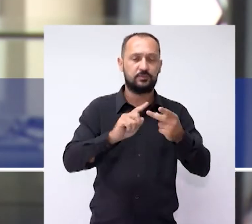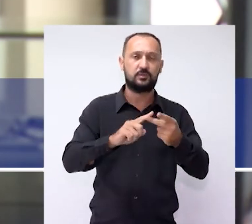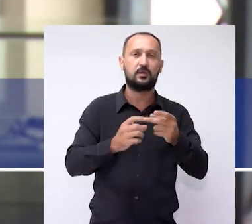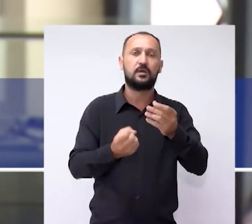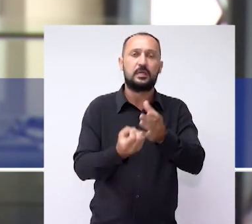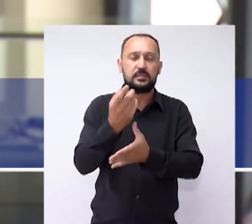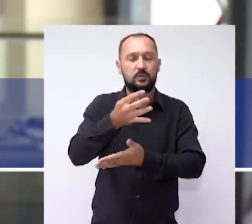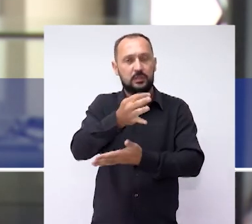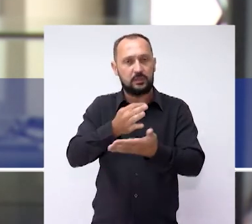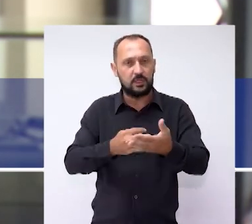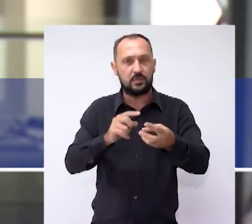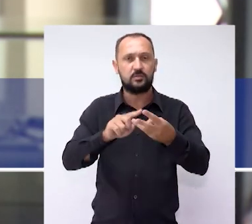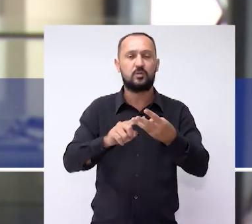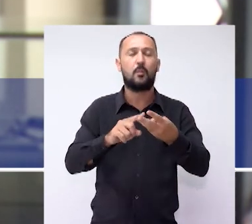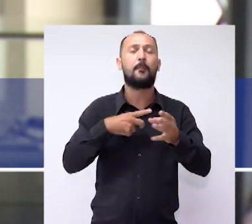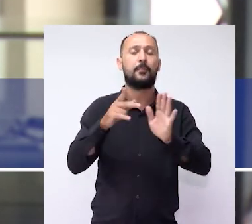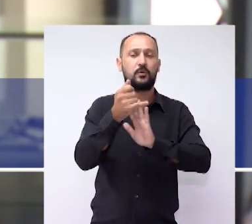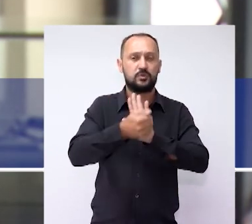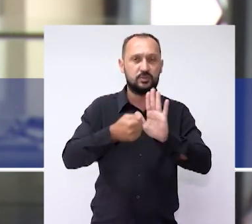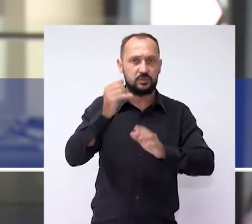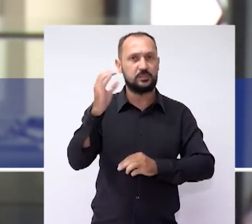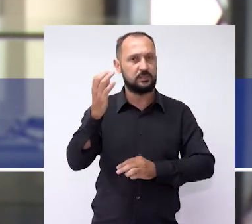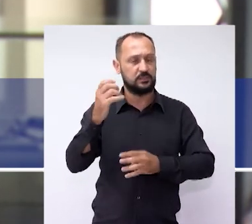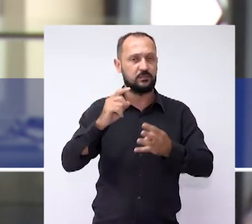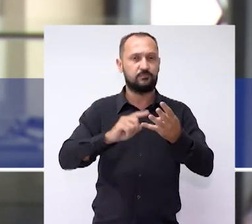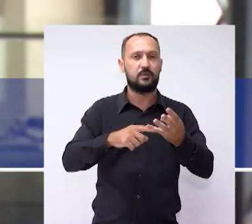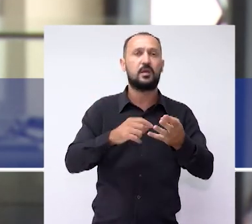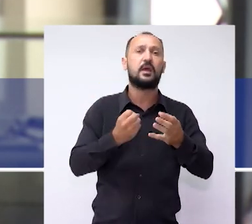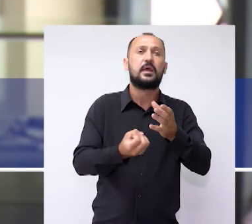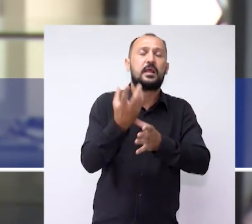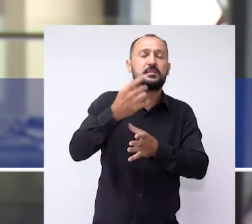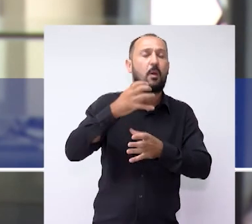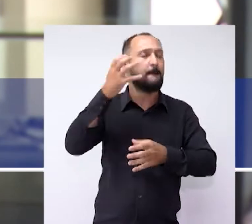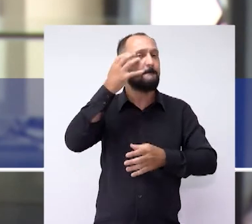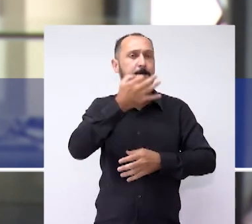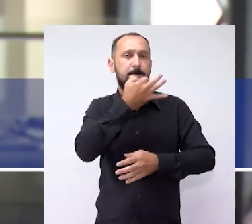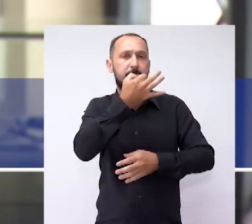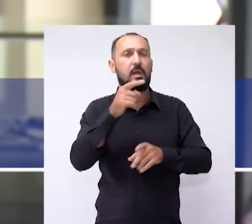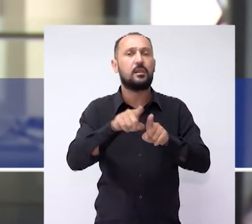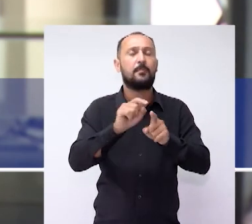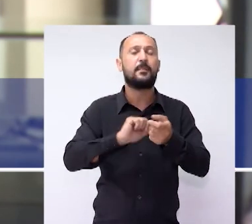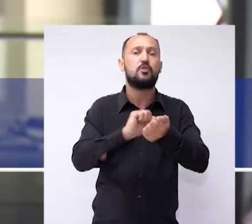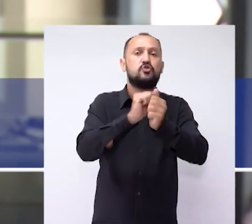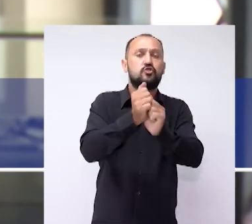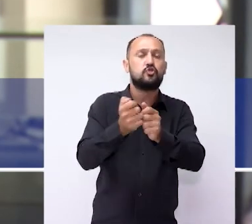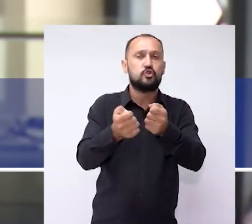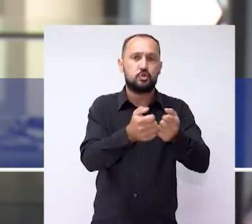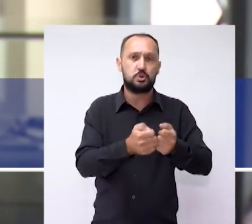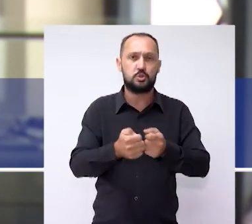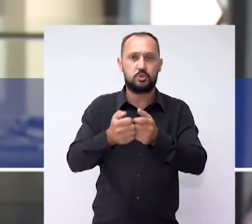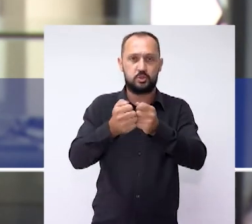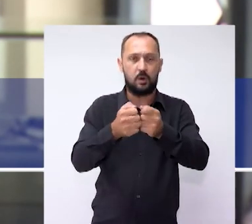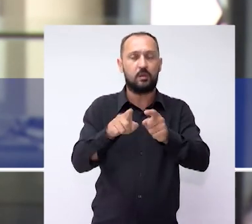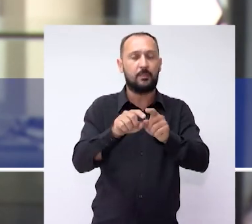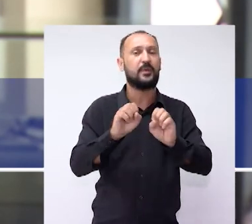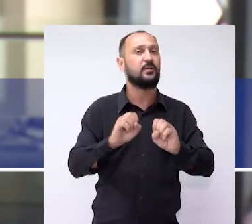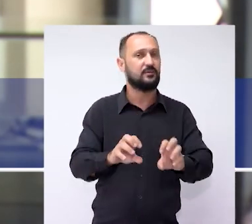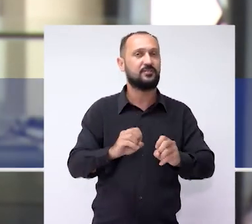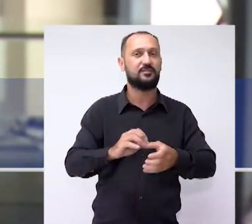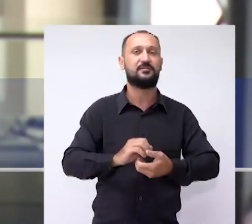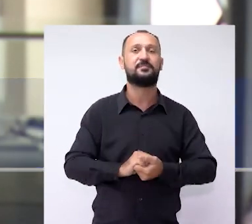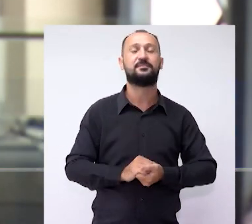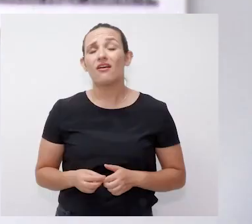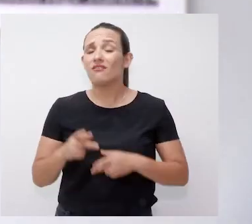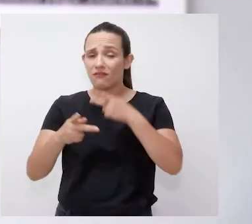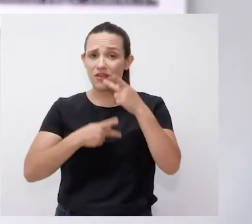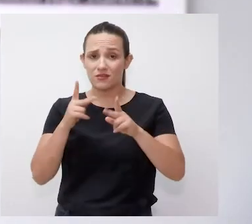artes, produção de texto, projeto de ciências, produção audiovisual e criação de jogos interativos e